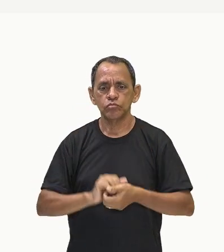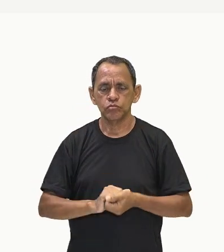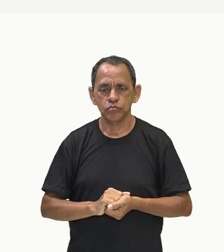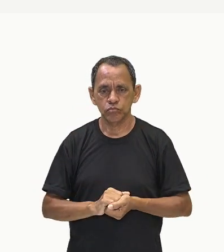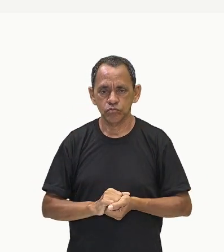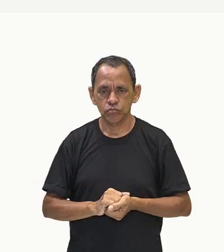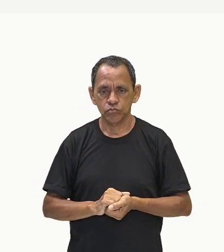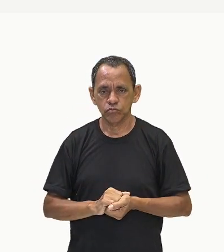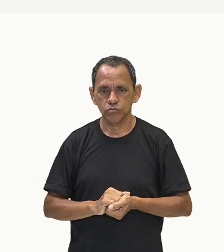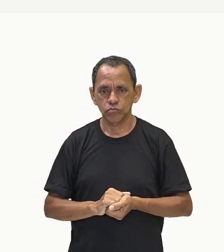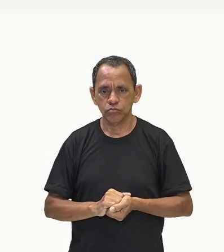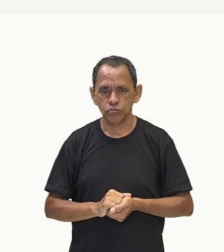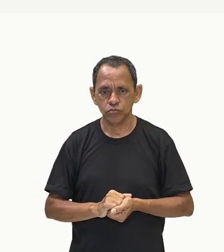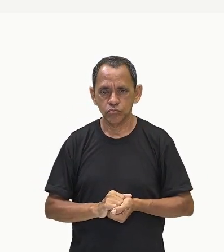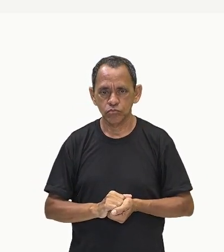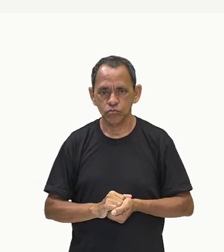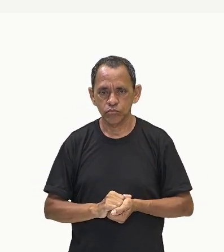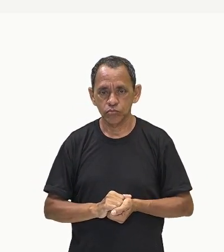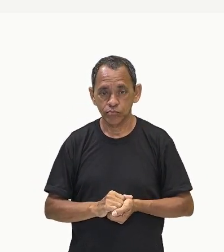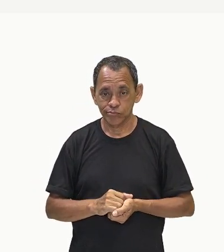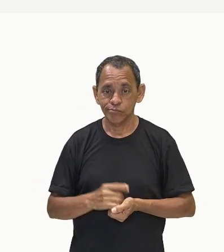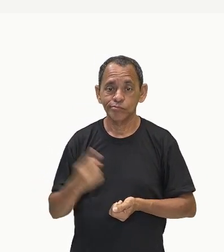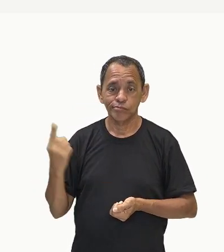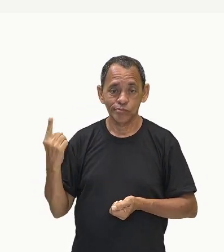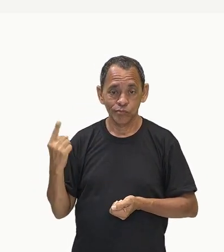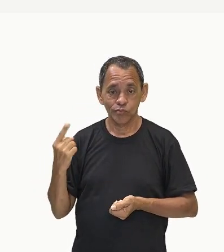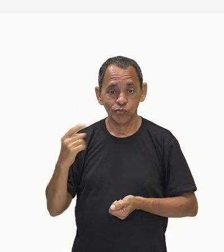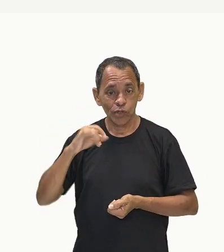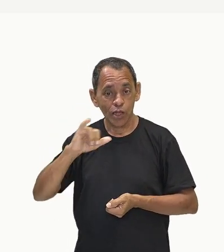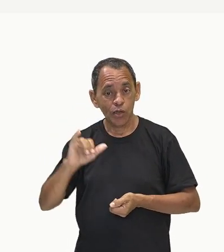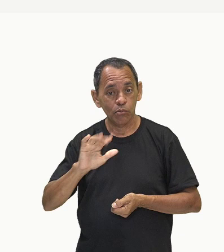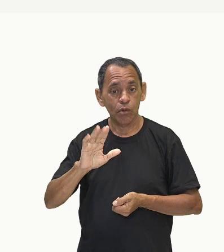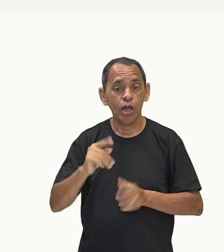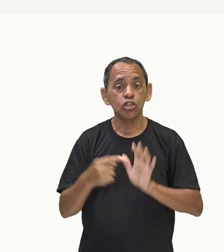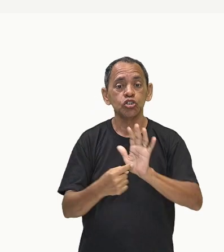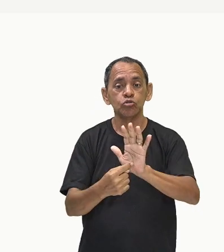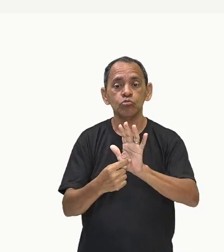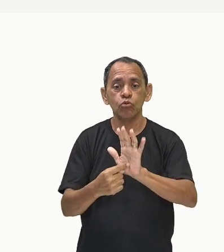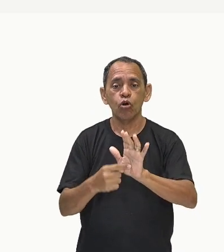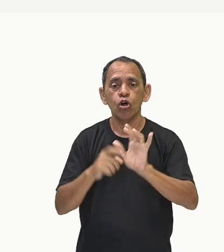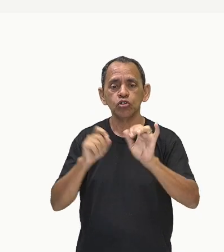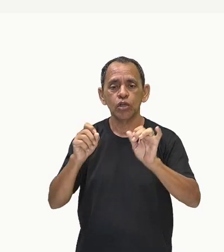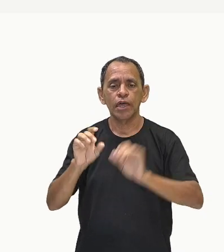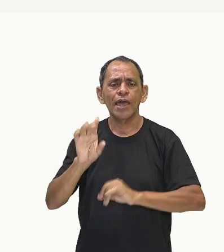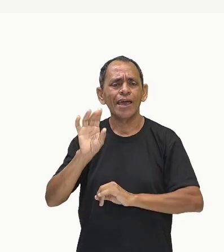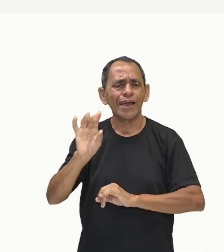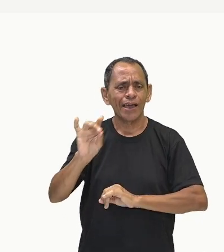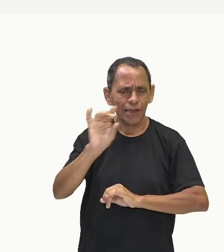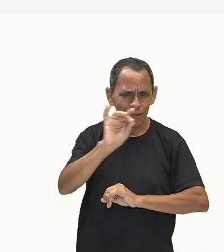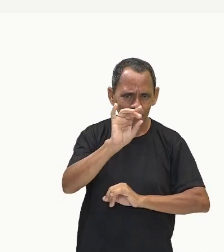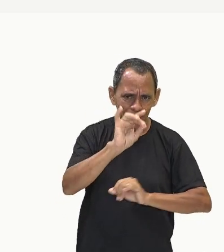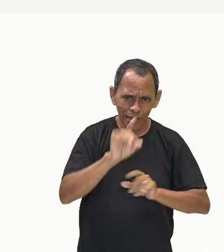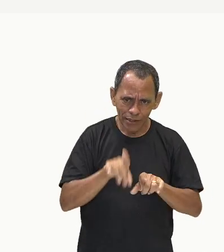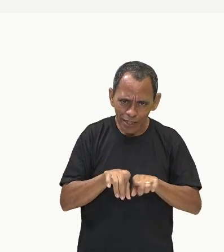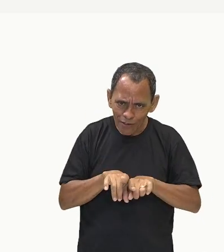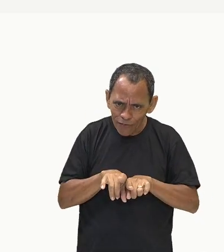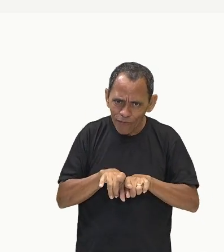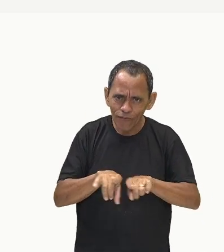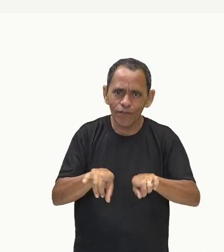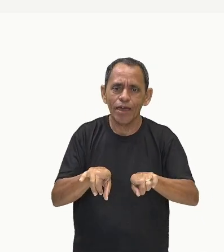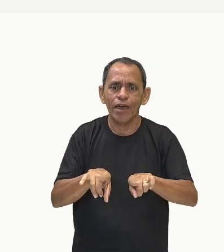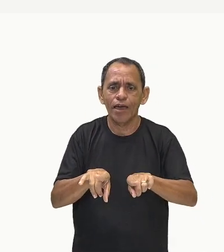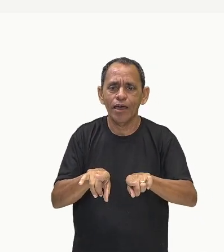com o nosso esboço, de cada vértice do